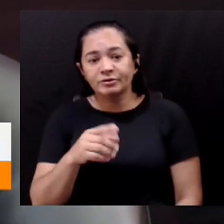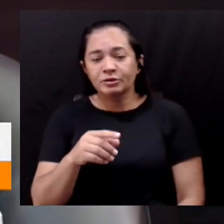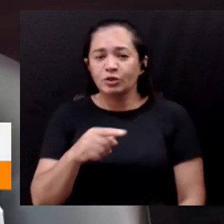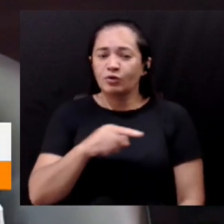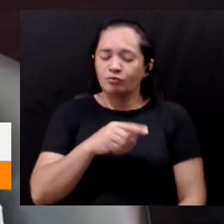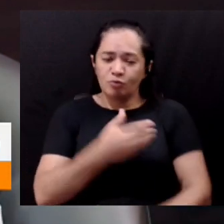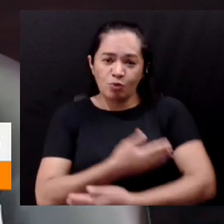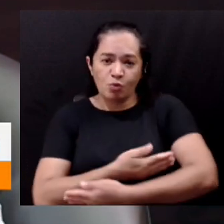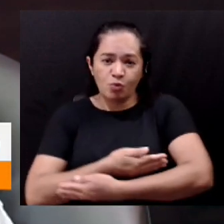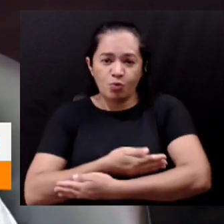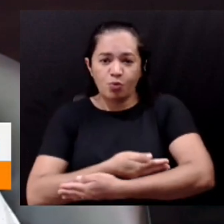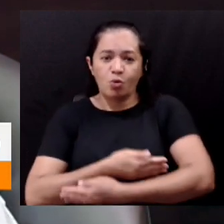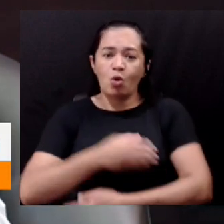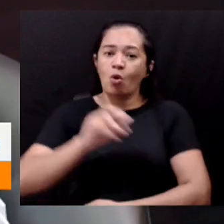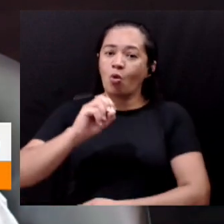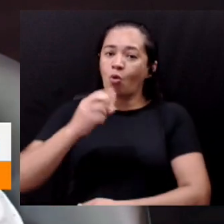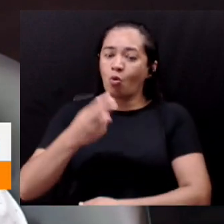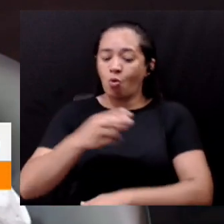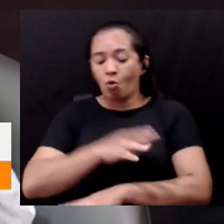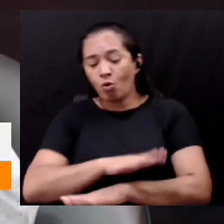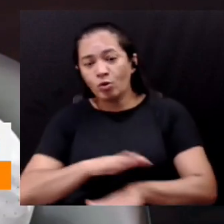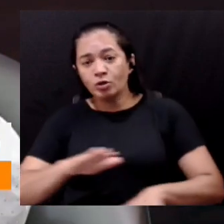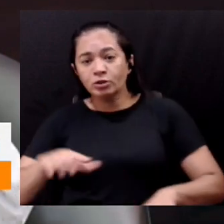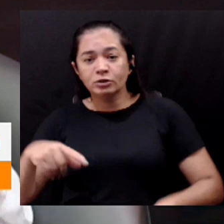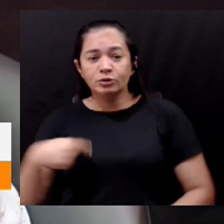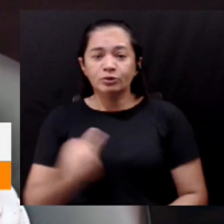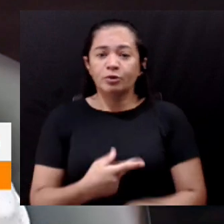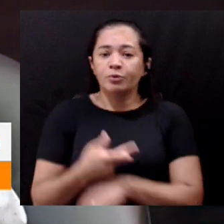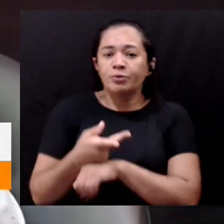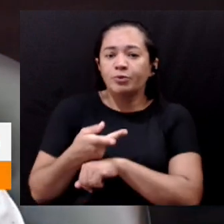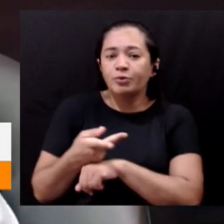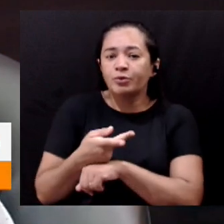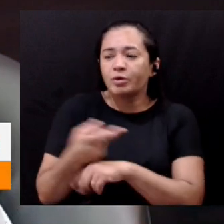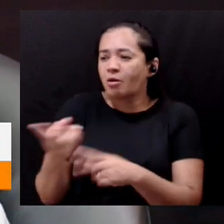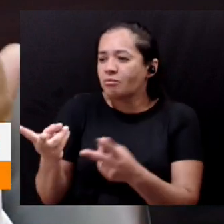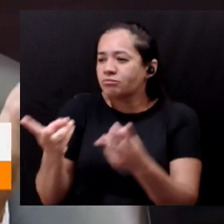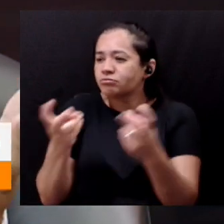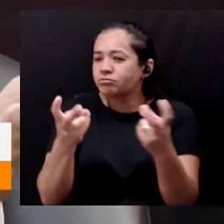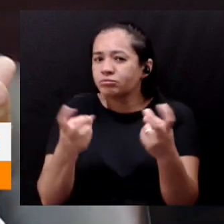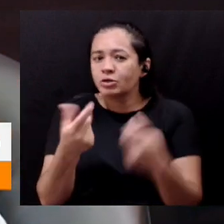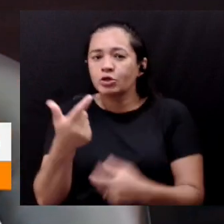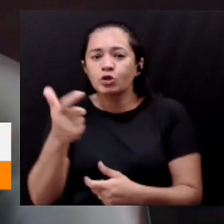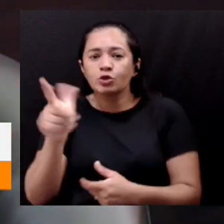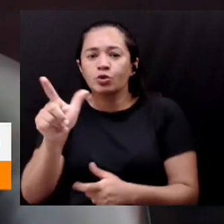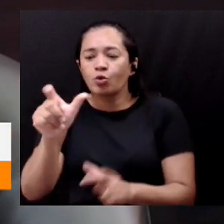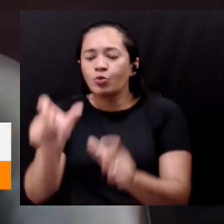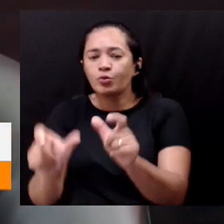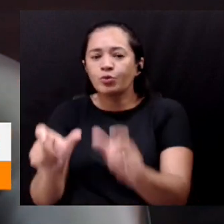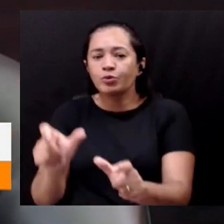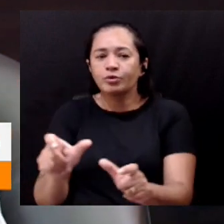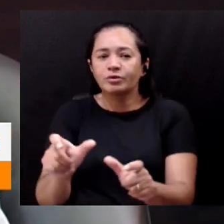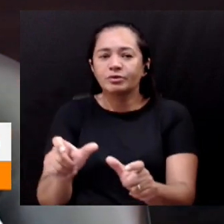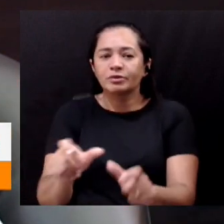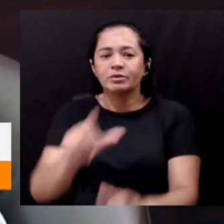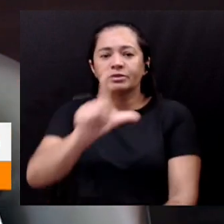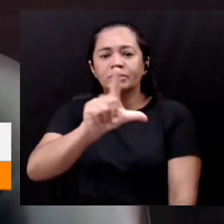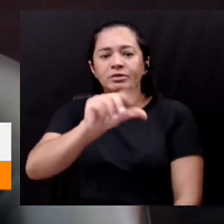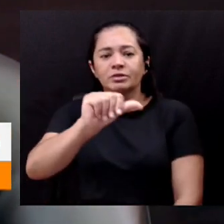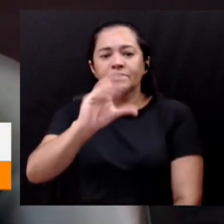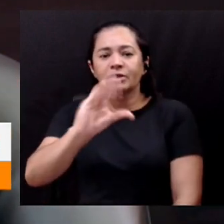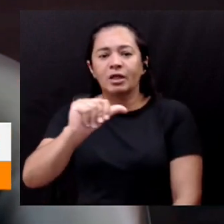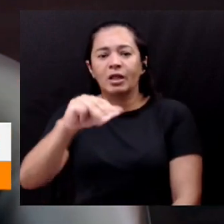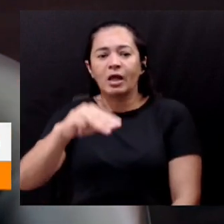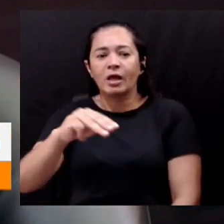criança, nós procuramos identificar no outro, aquele que Lacan vai dizer, né, e vai chamar de o